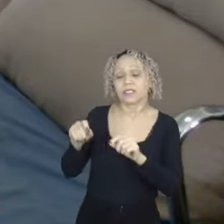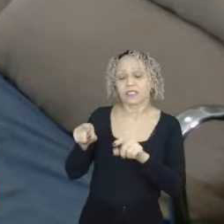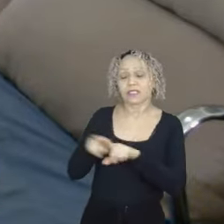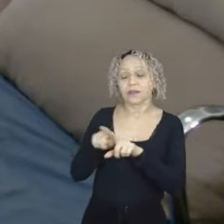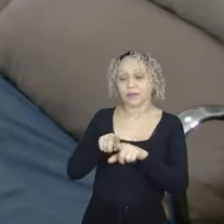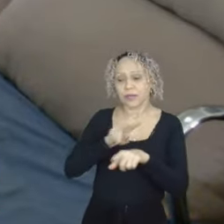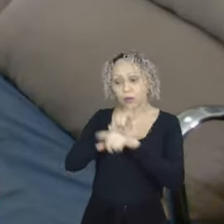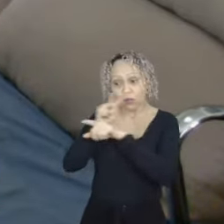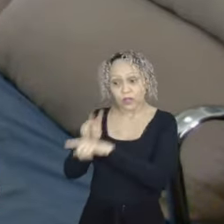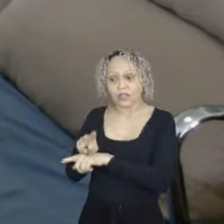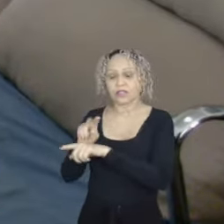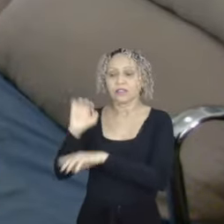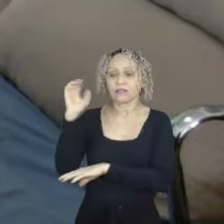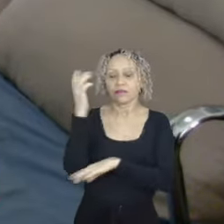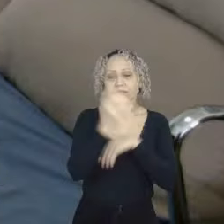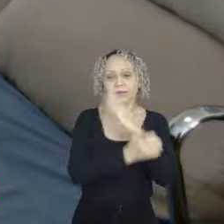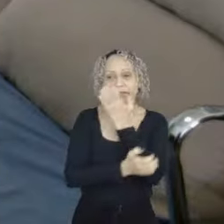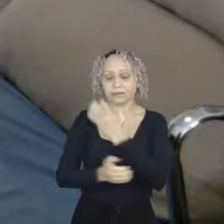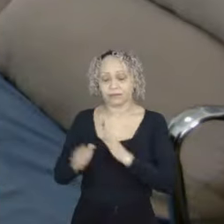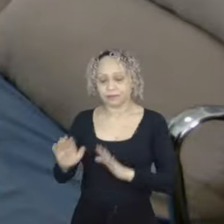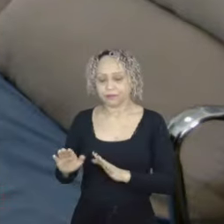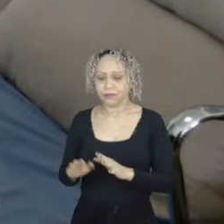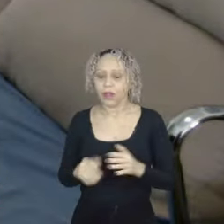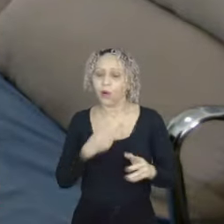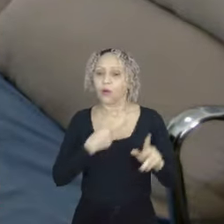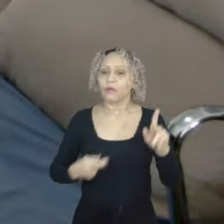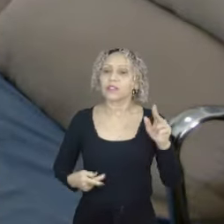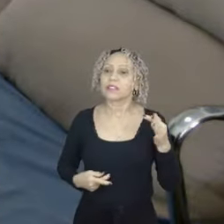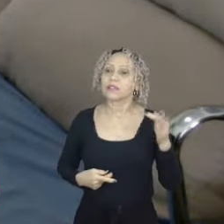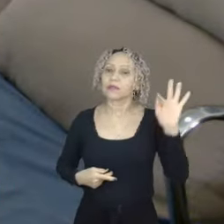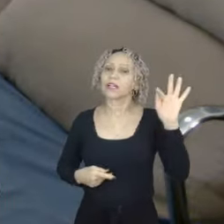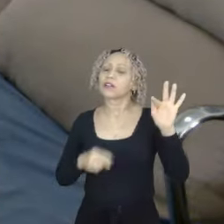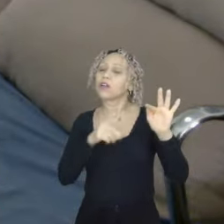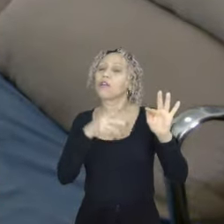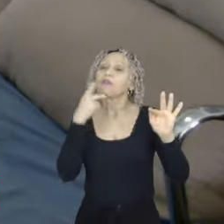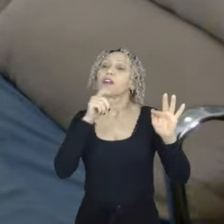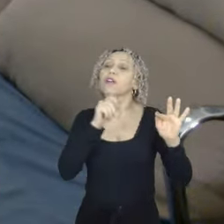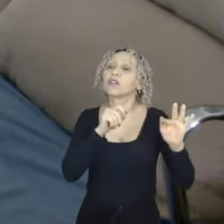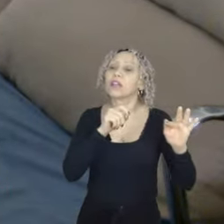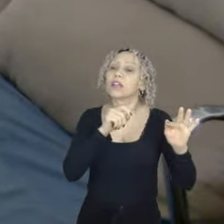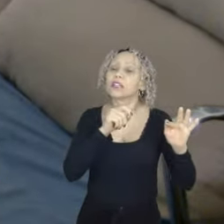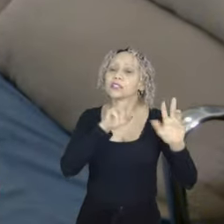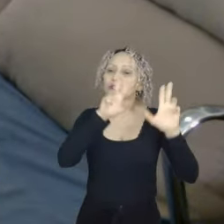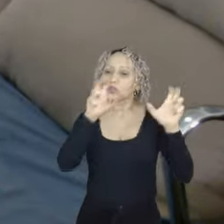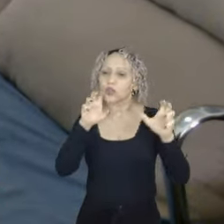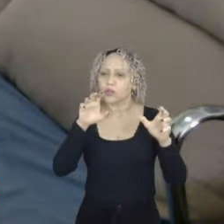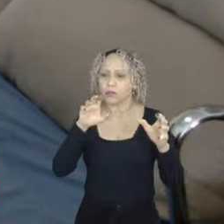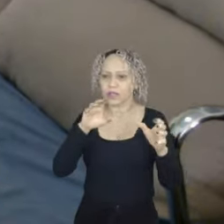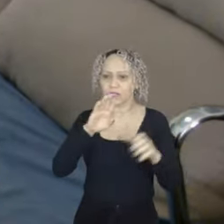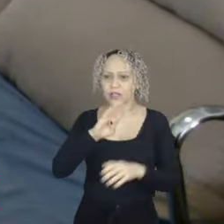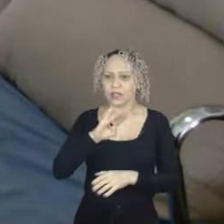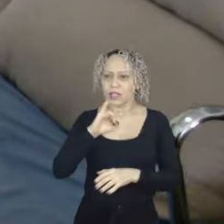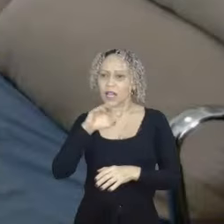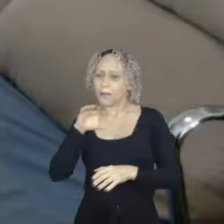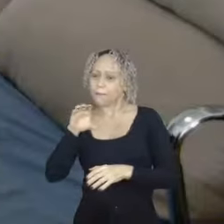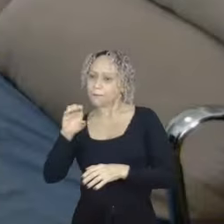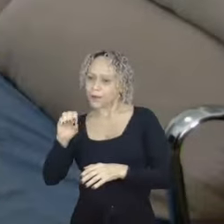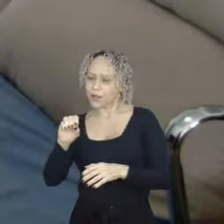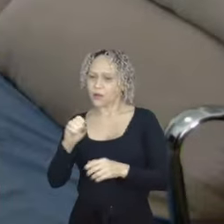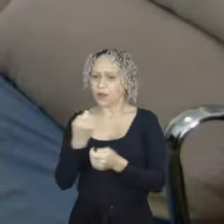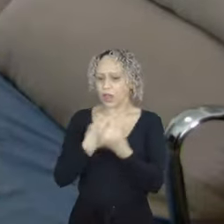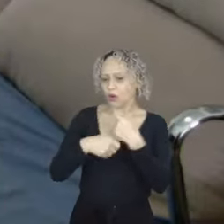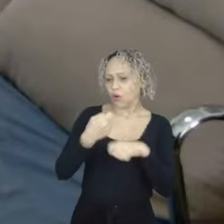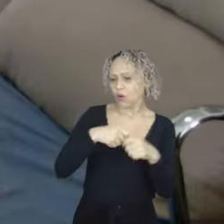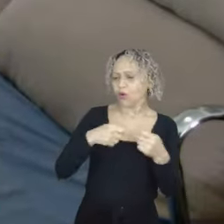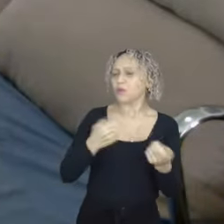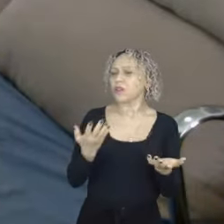presidente Macron falou um pouco do plano de ação sobre a bioeconomia e a proteção das florestas tropicais,